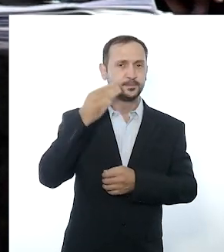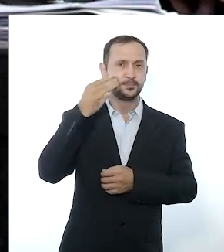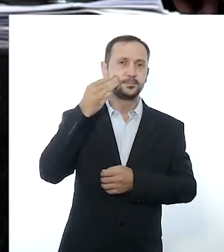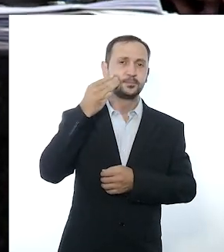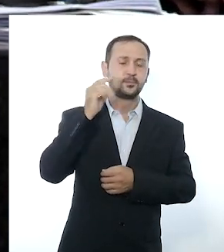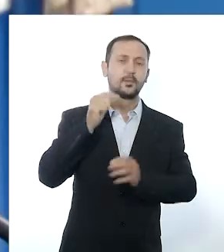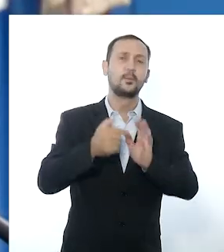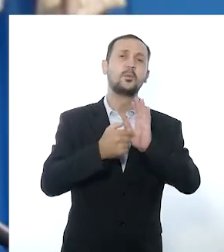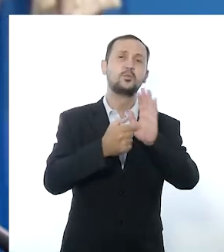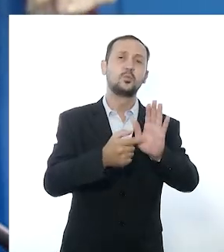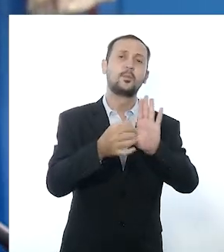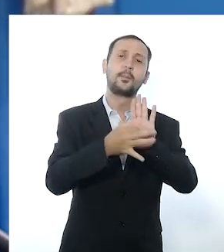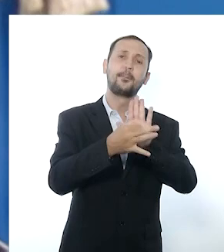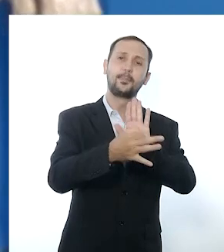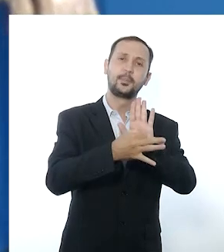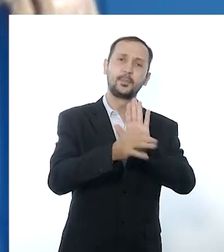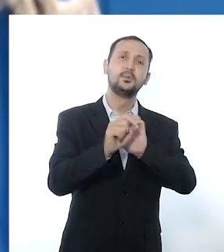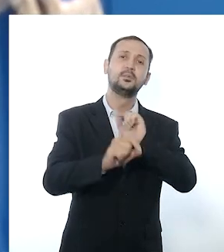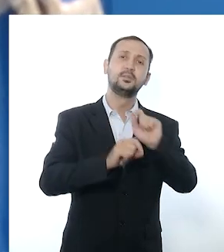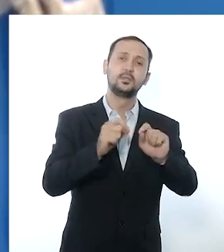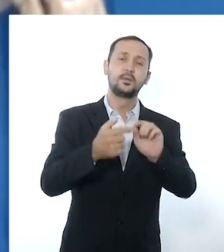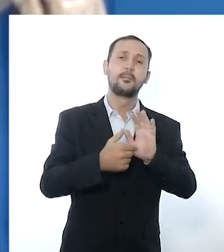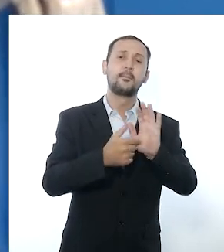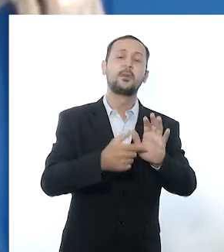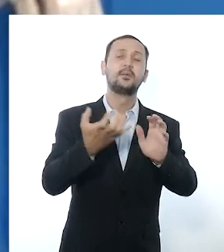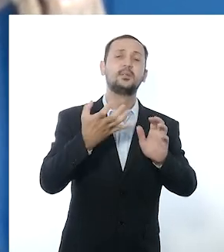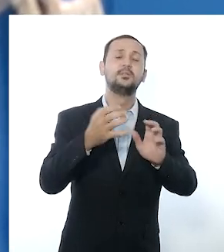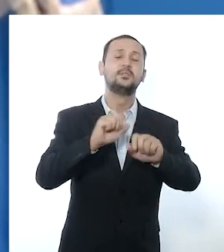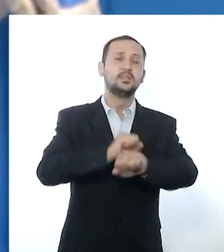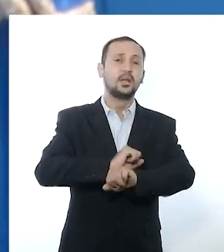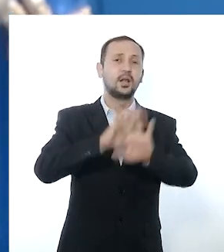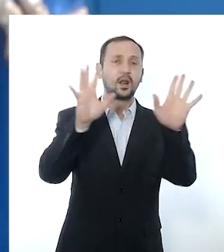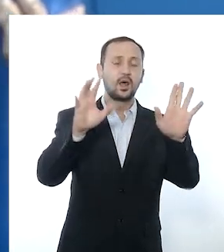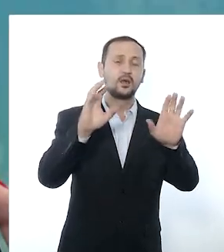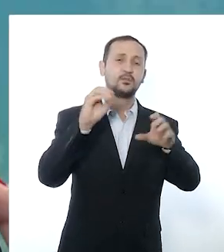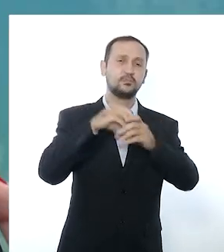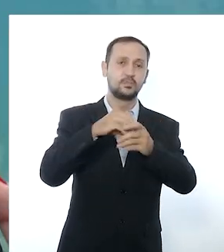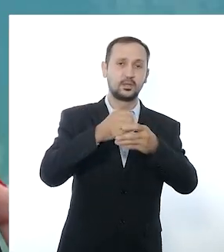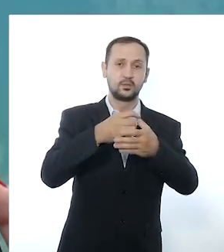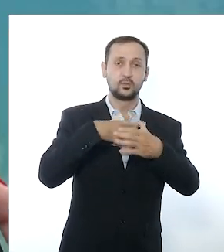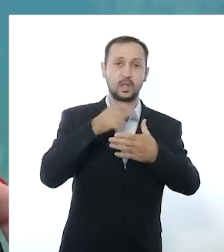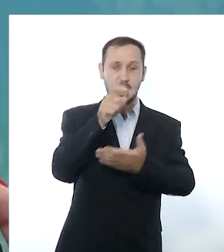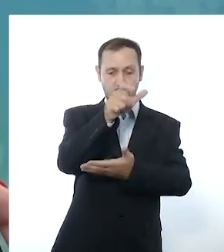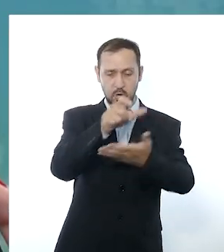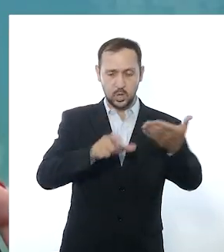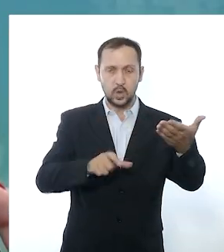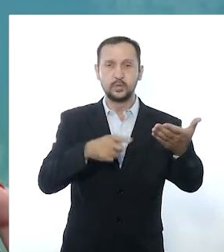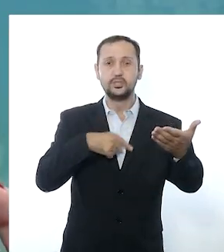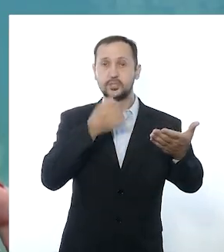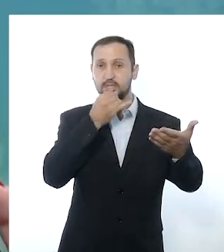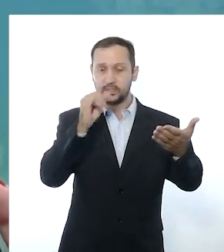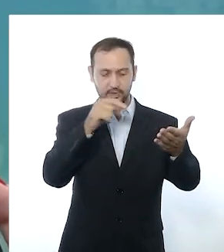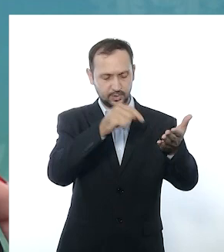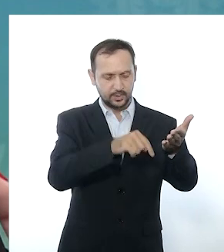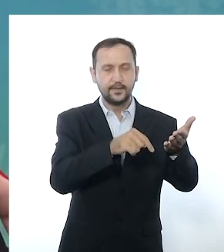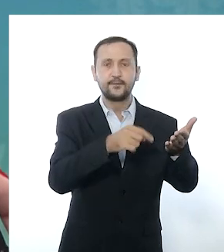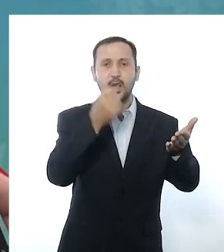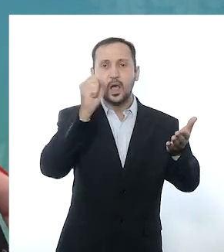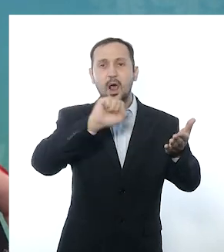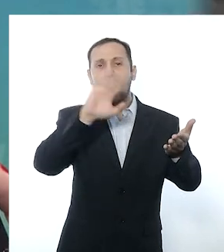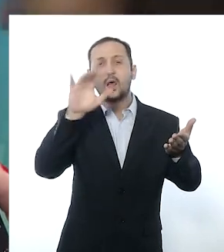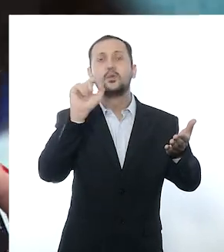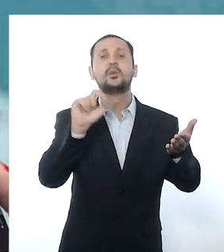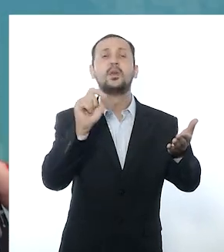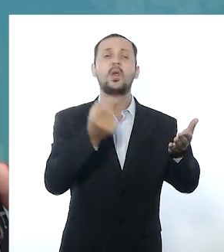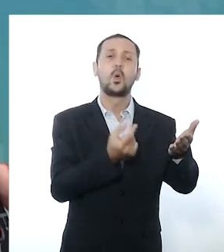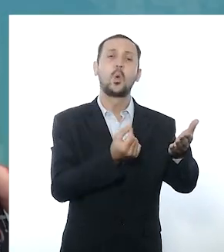uma proposta que visa dar mais transparência nas faturas de energia elétrica. Para que na conta de energia fique muito claro quanto